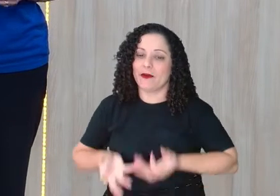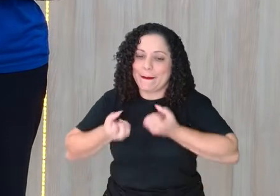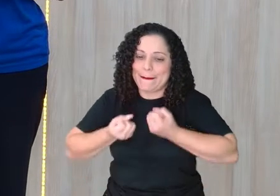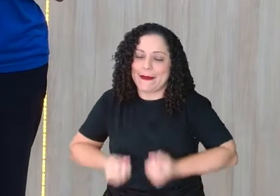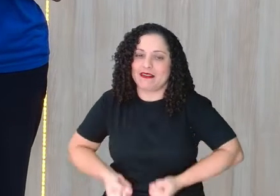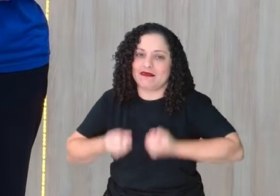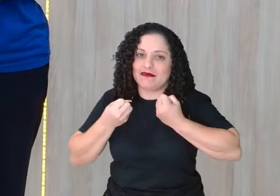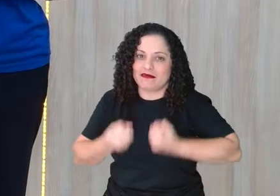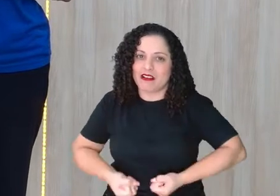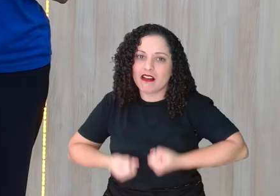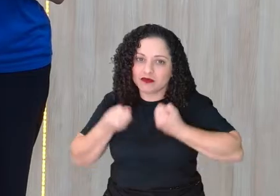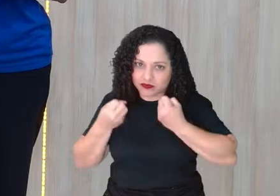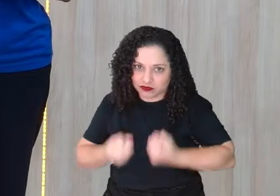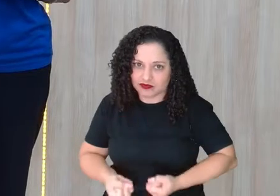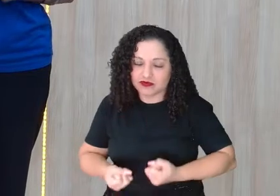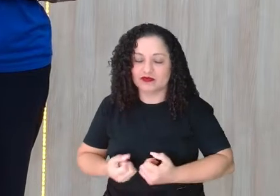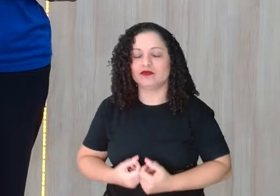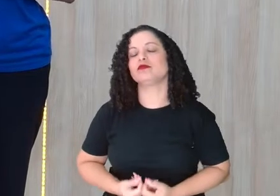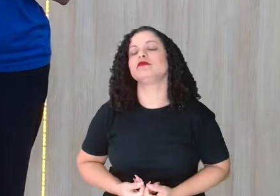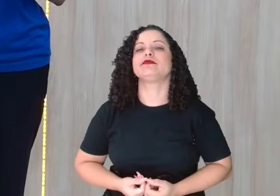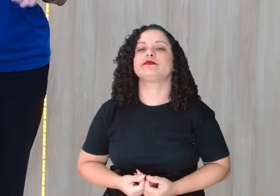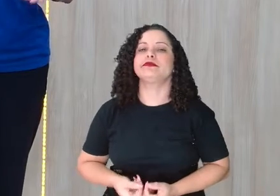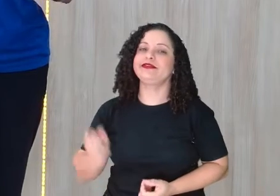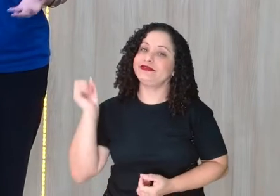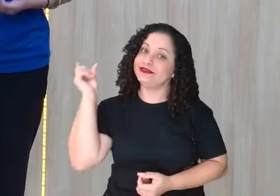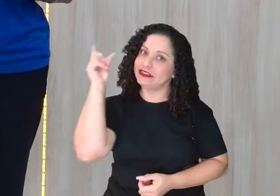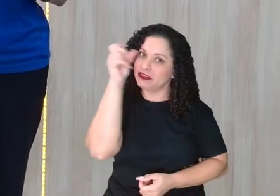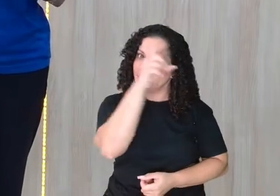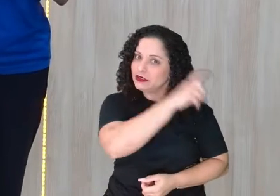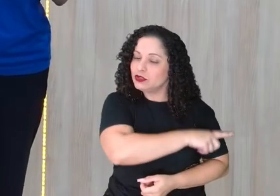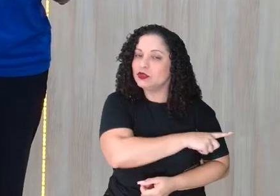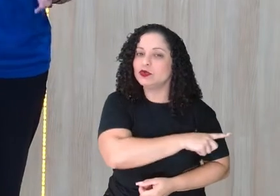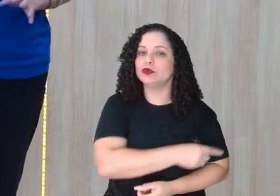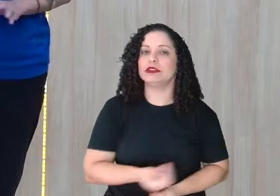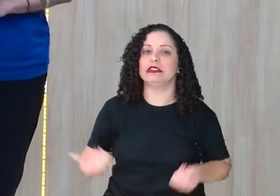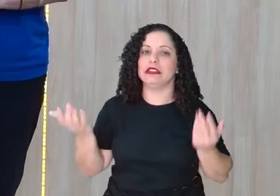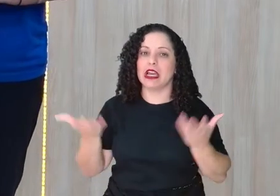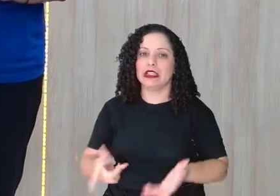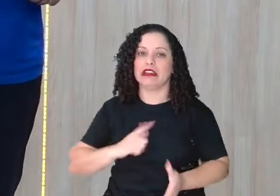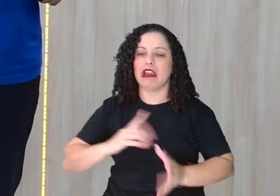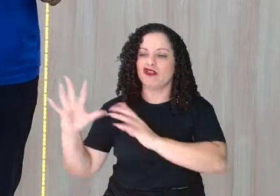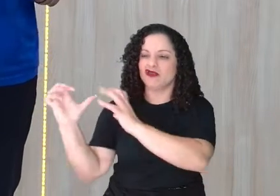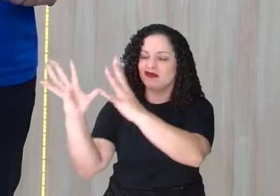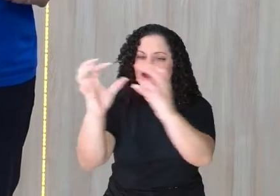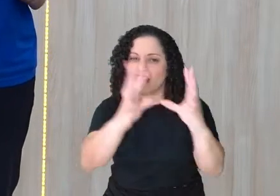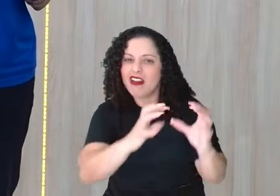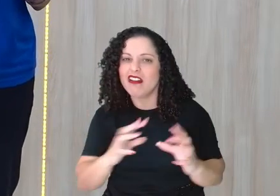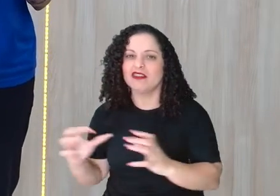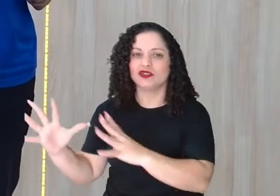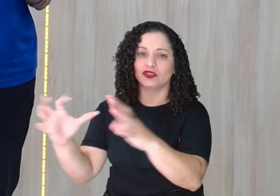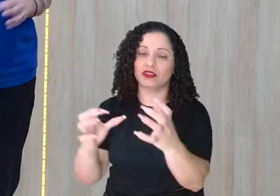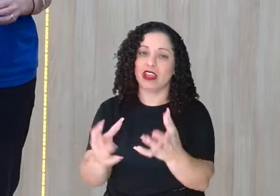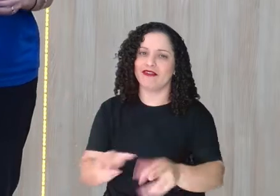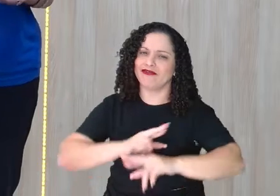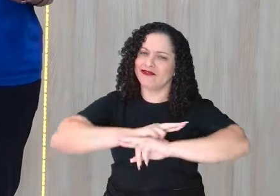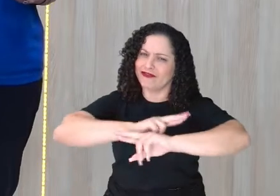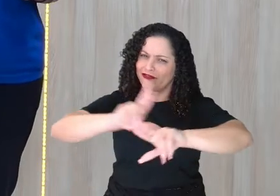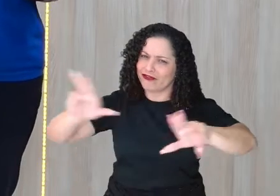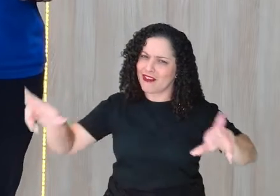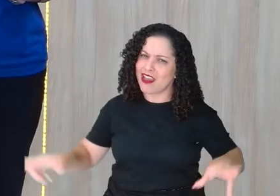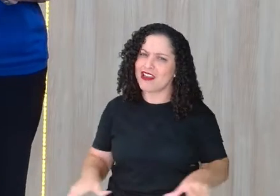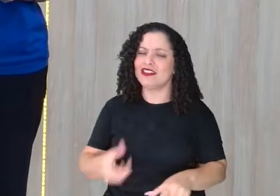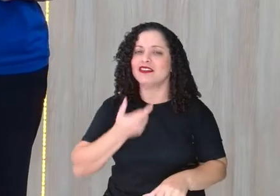pesado. E, fora isso, né, deles terem que sustentar esse peso das batalhas, que não dizia nada a respeito deles, mas sim